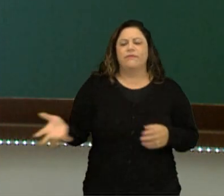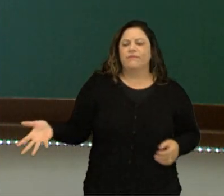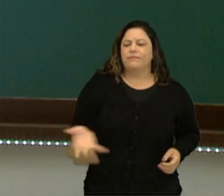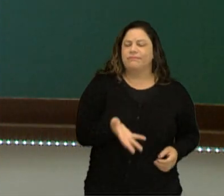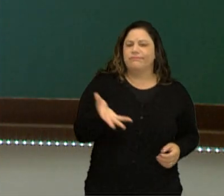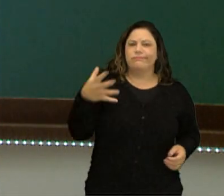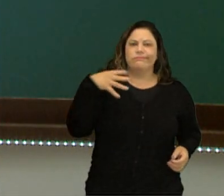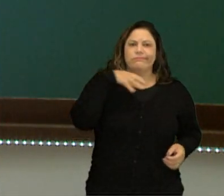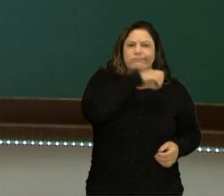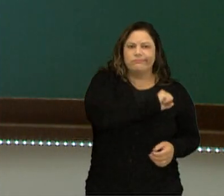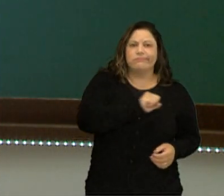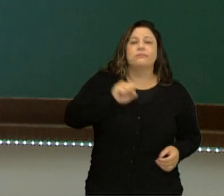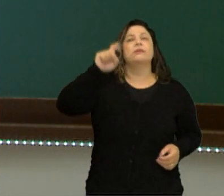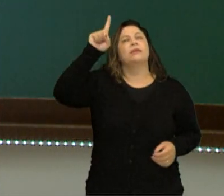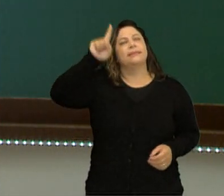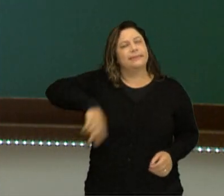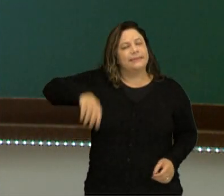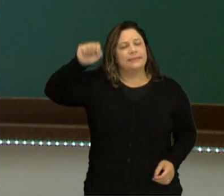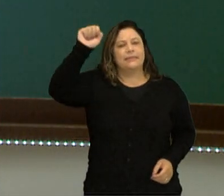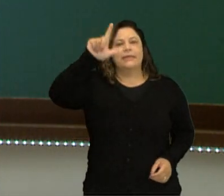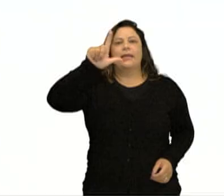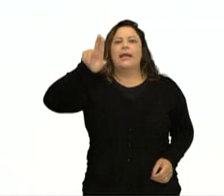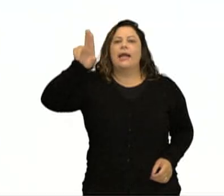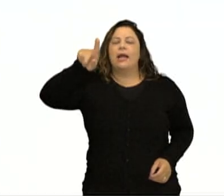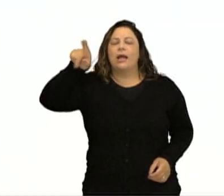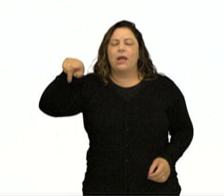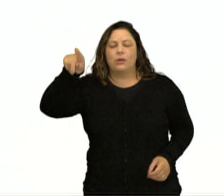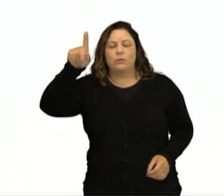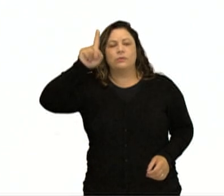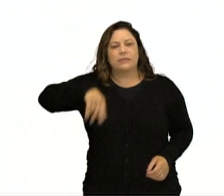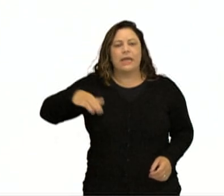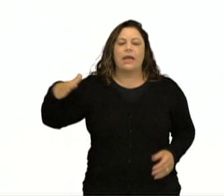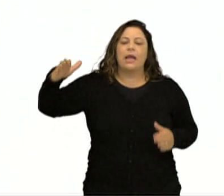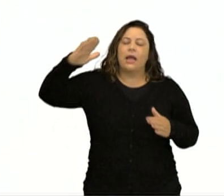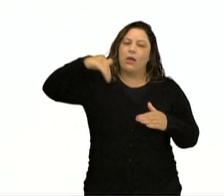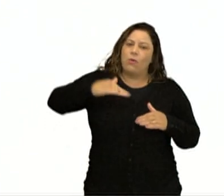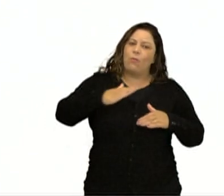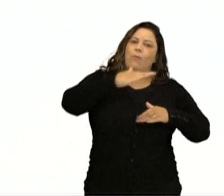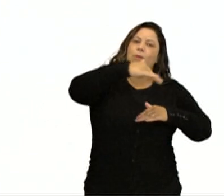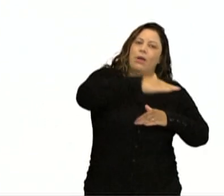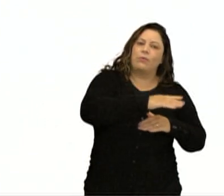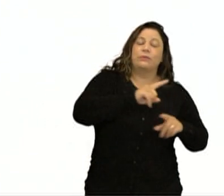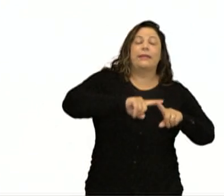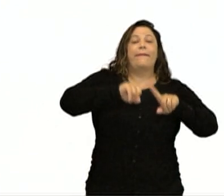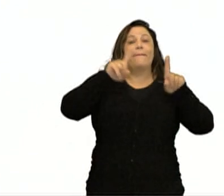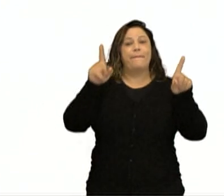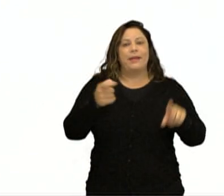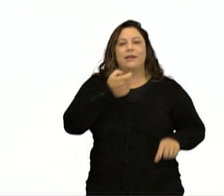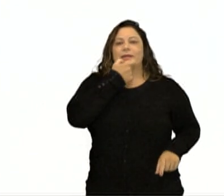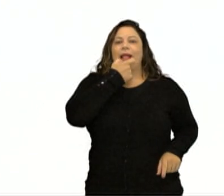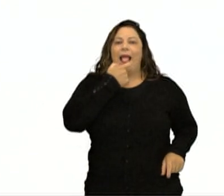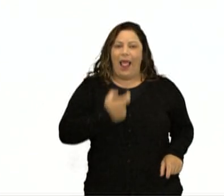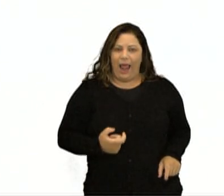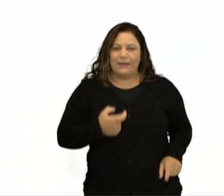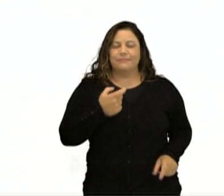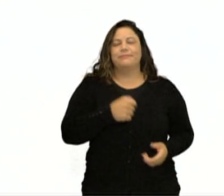sim, a luz é uma onda eletromagnética. Só que um cara chamado Einstein, ele